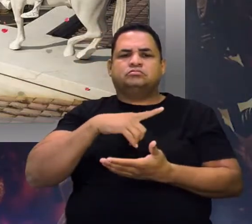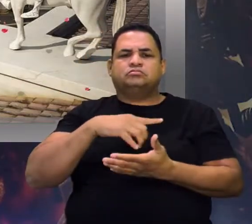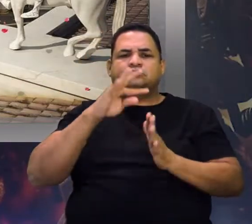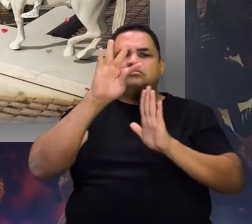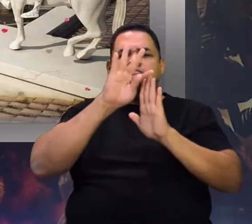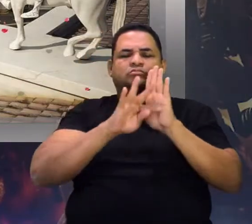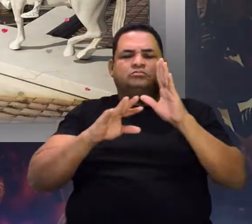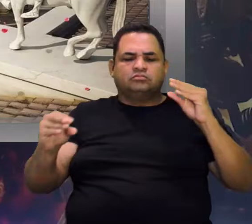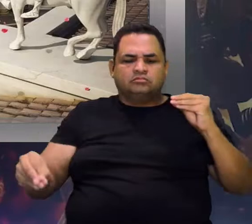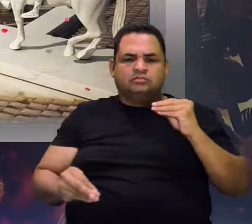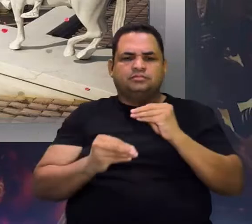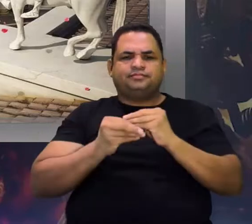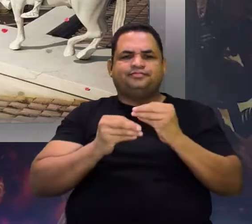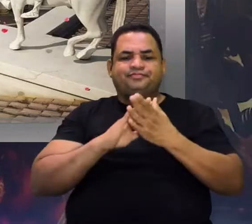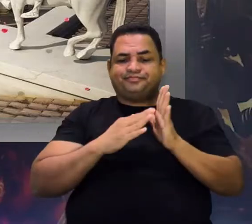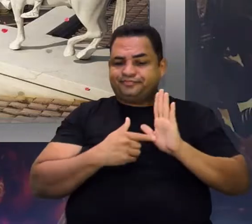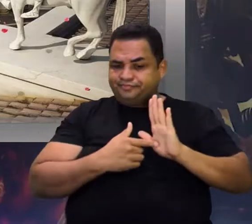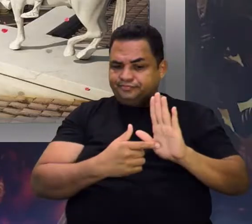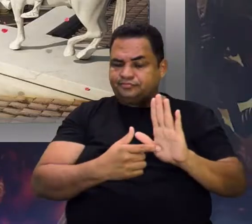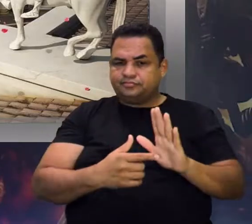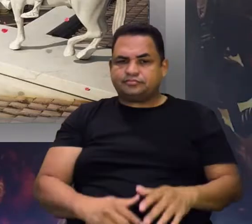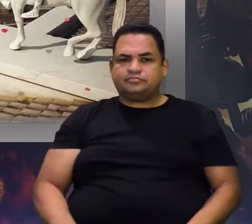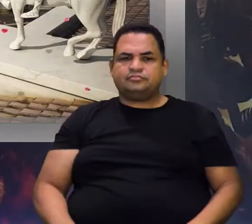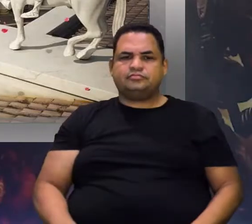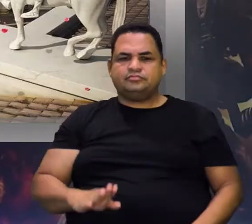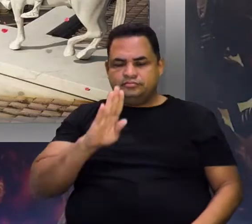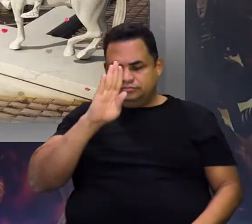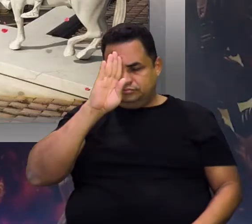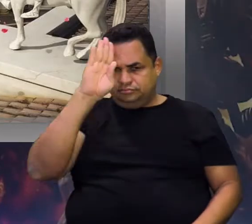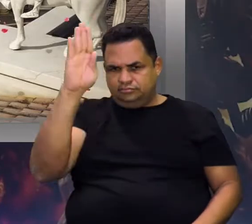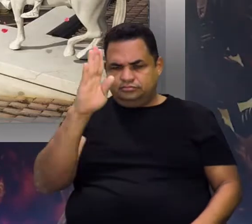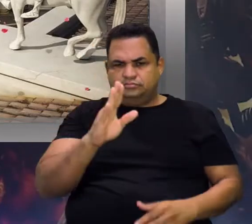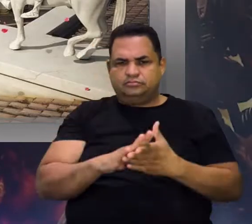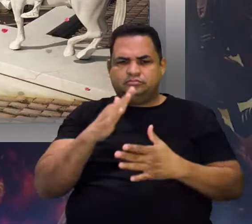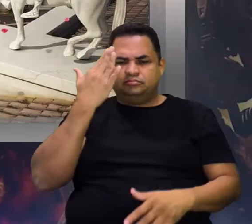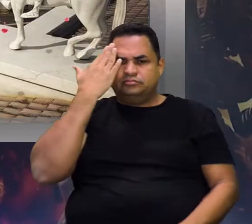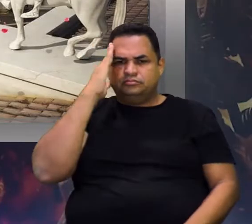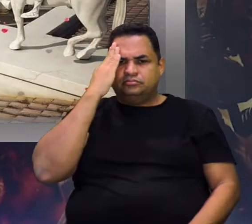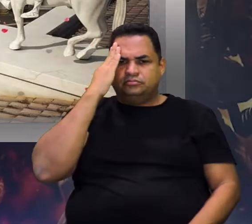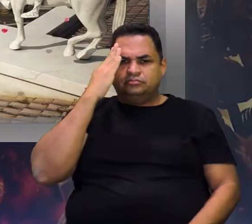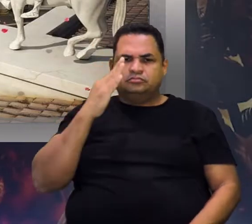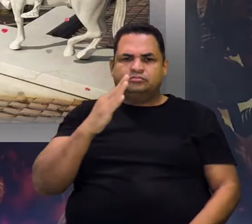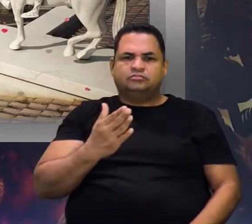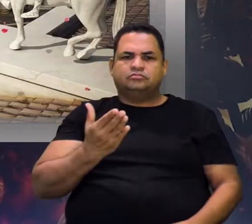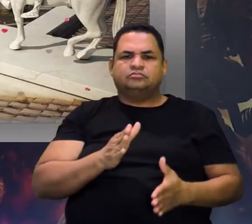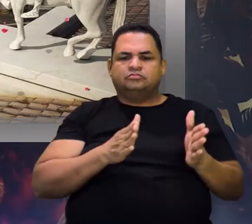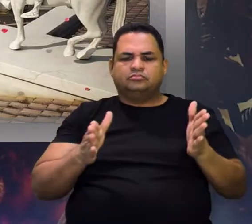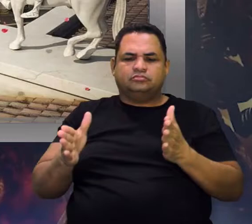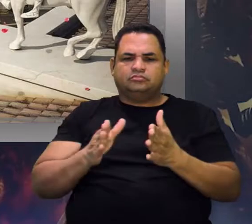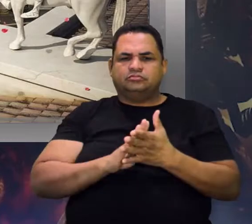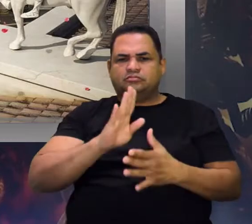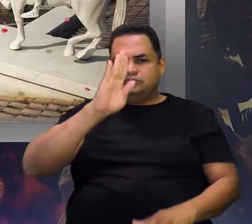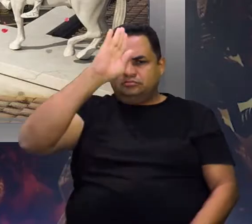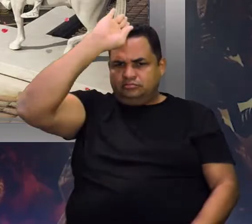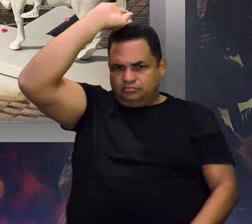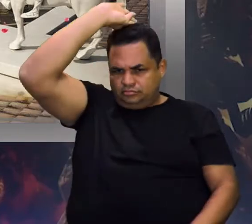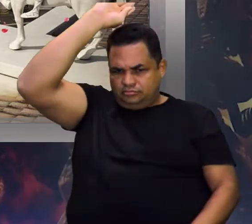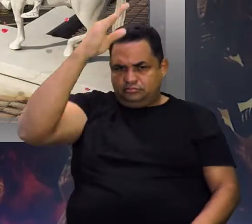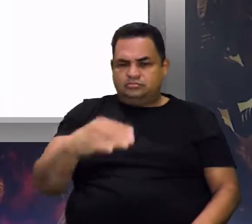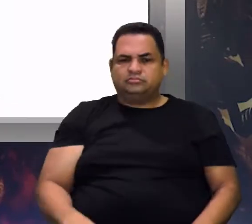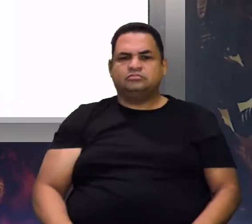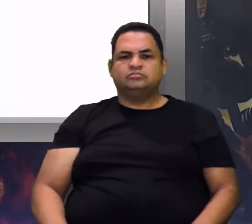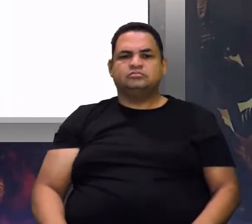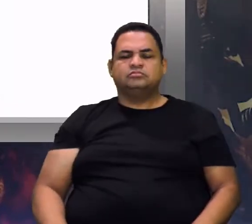texto complementar que eu passei para vocês. Fundamental para vocês entenderem esse período romano.